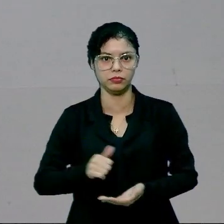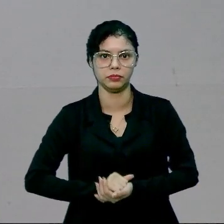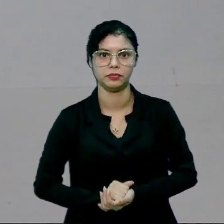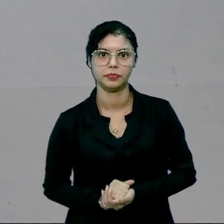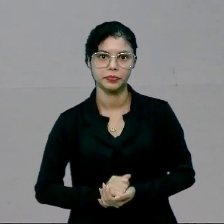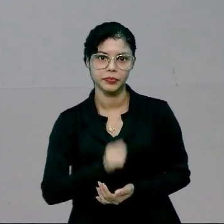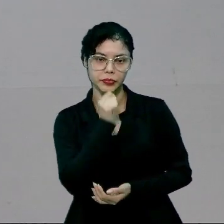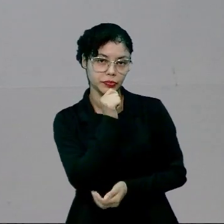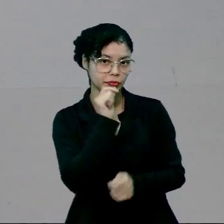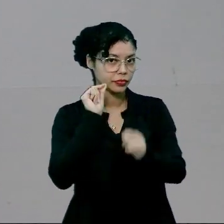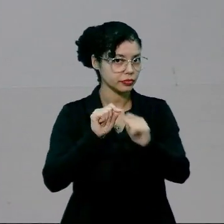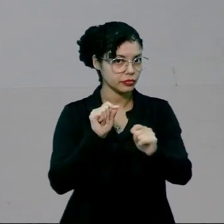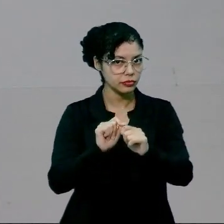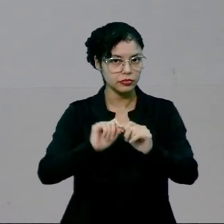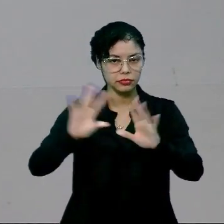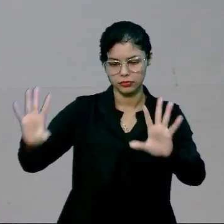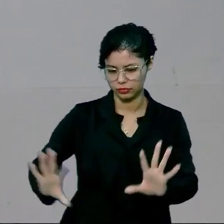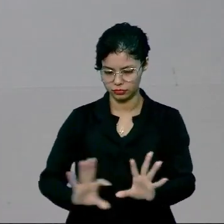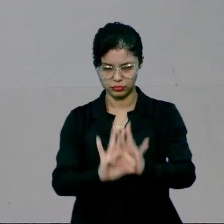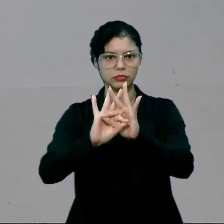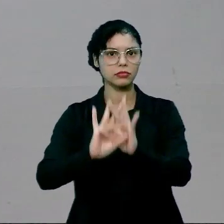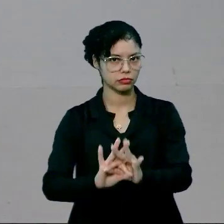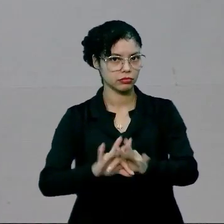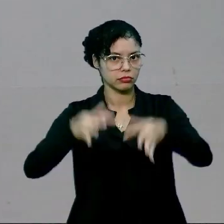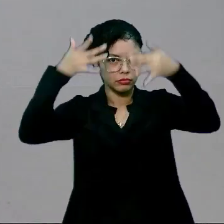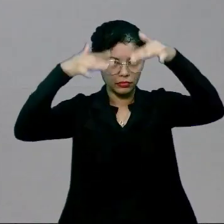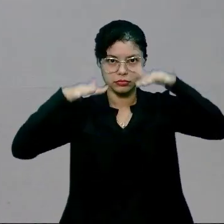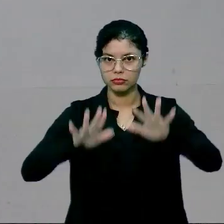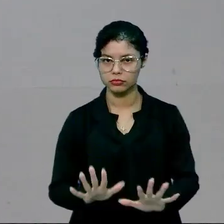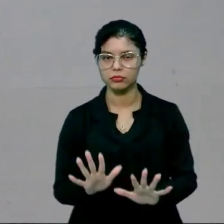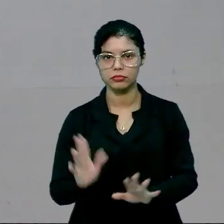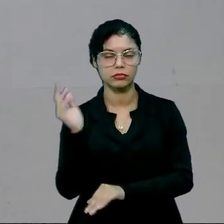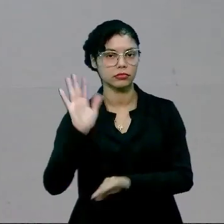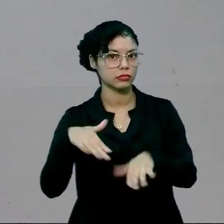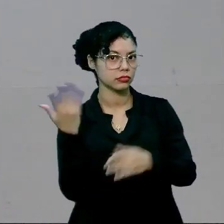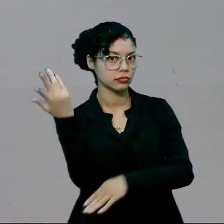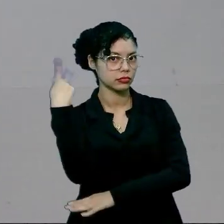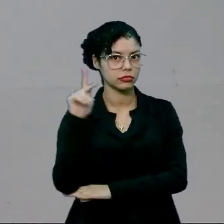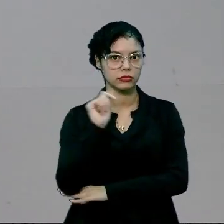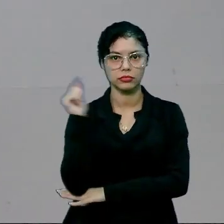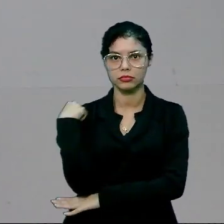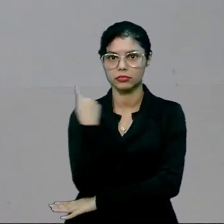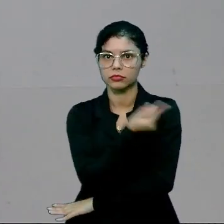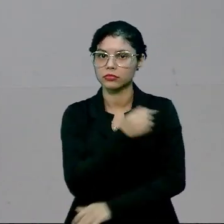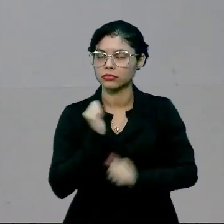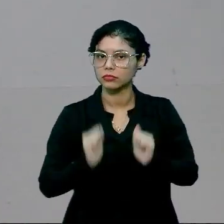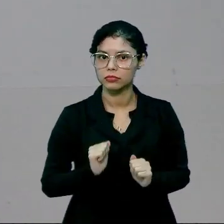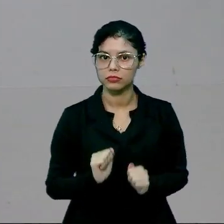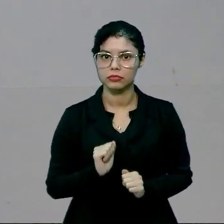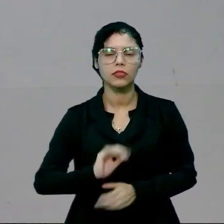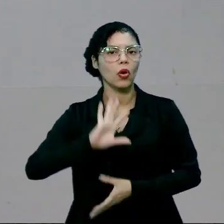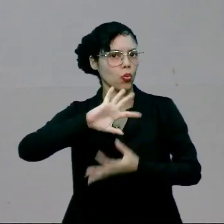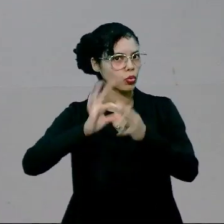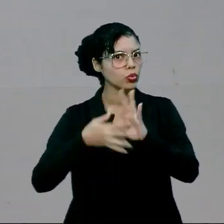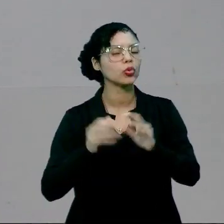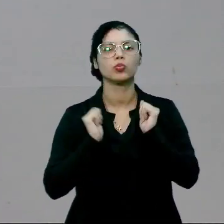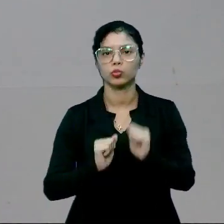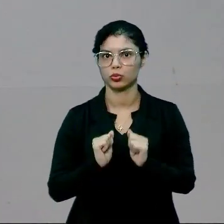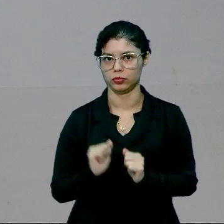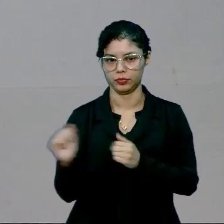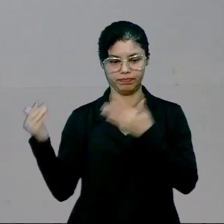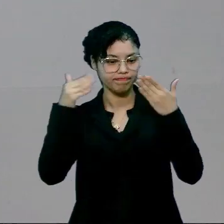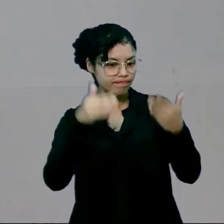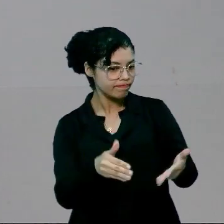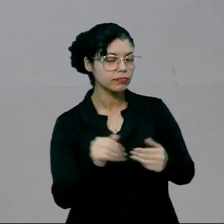tá? Fazendo aqui uma ênfase acerca do naturalismo, em que período nós poderemos situar, em que contexto a gente pode